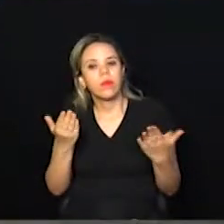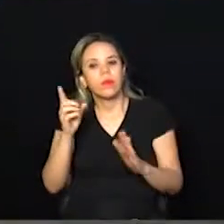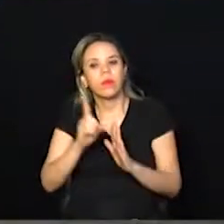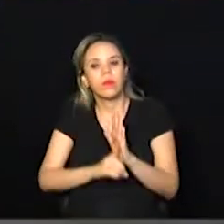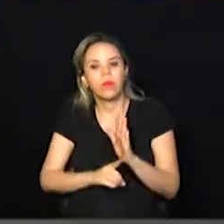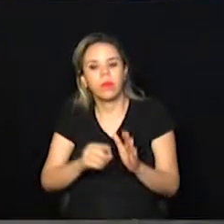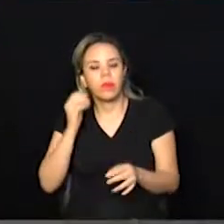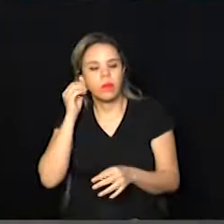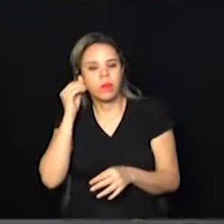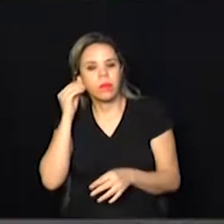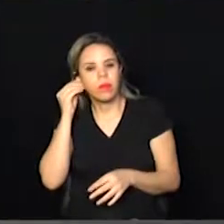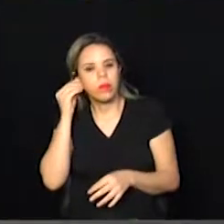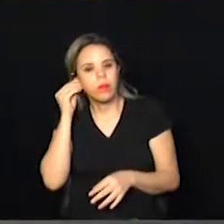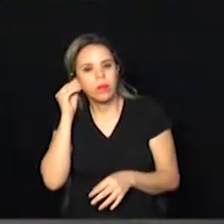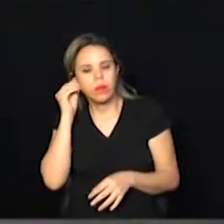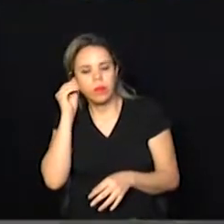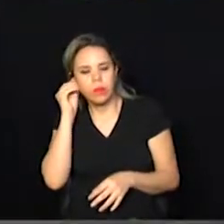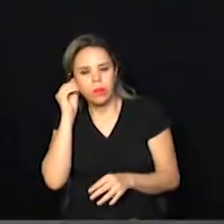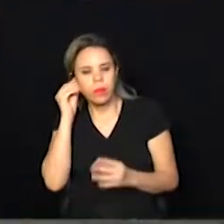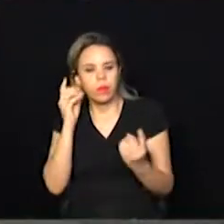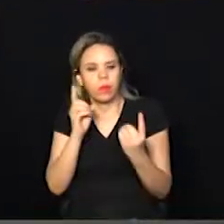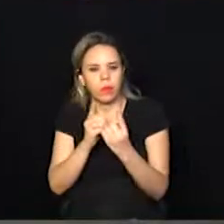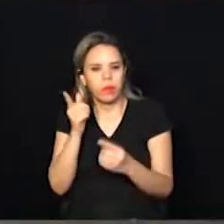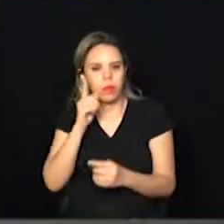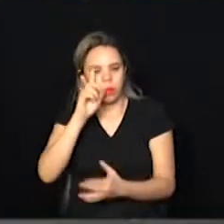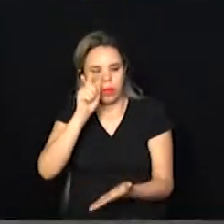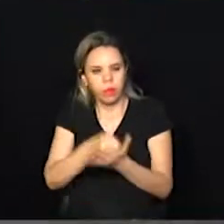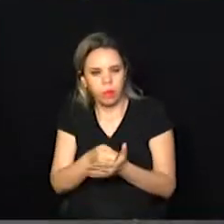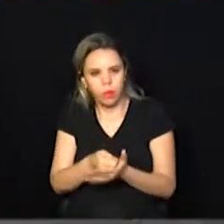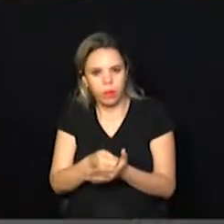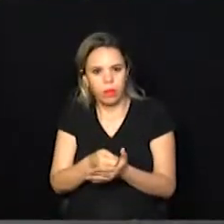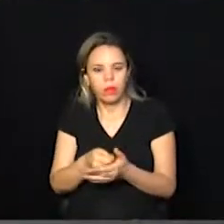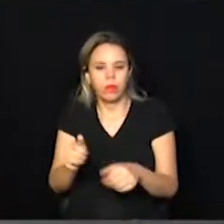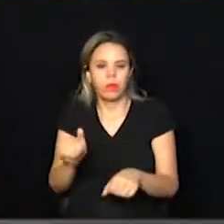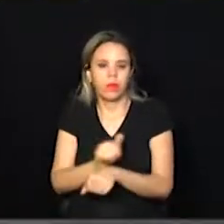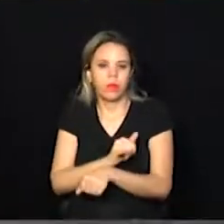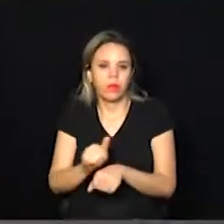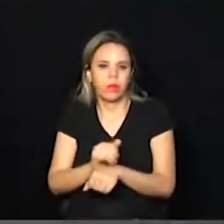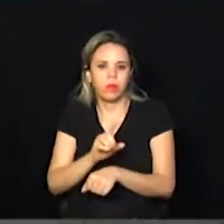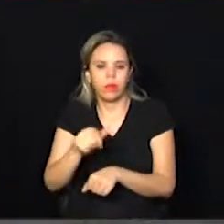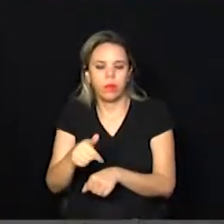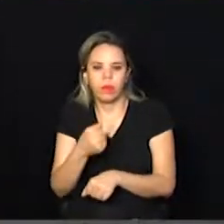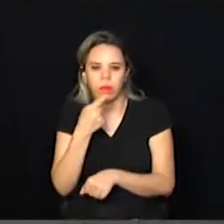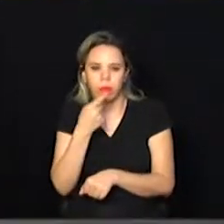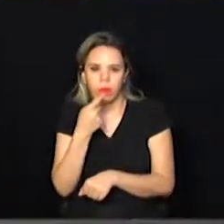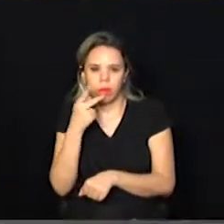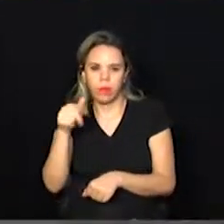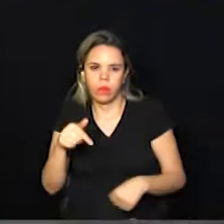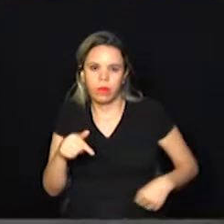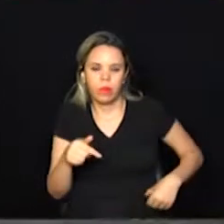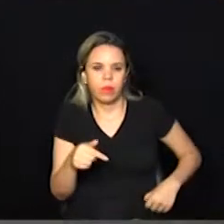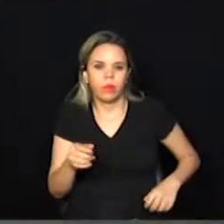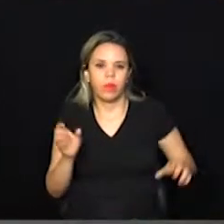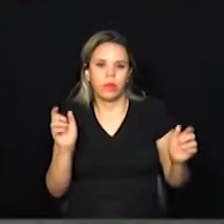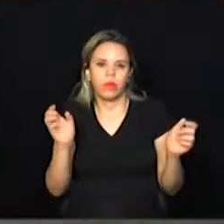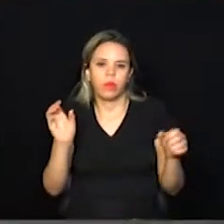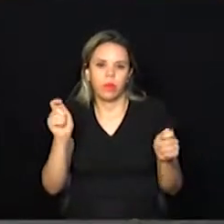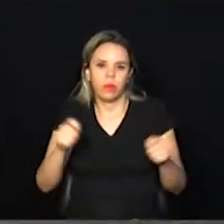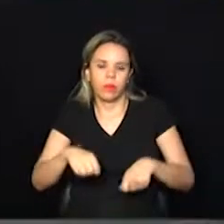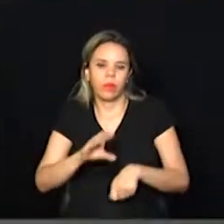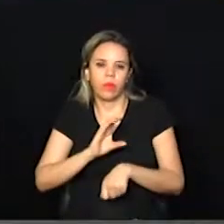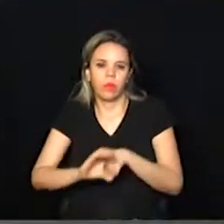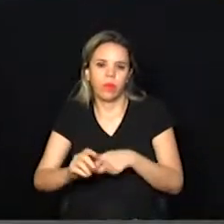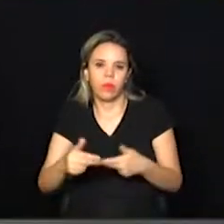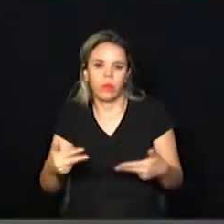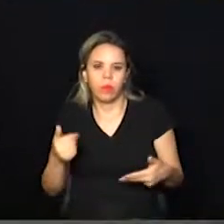são os serviços que garantem esses direitos, quais são os caminhos. Depois que a gente fala disso, é falar de capacitação. Muitas